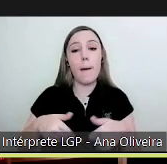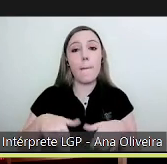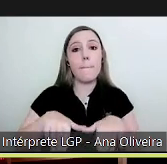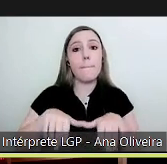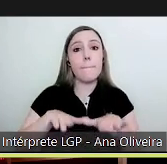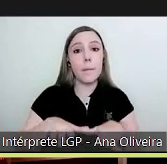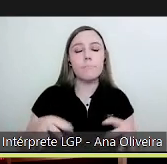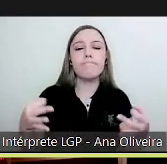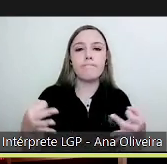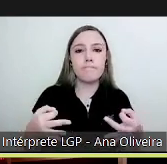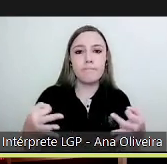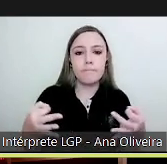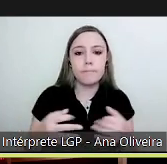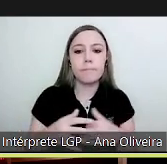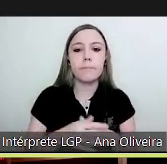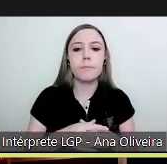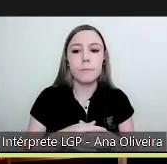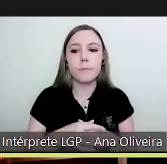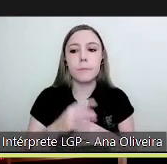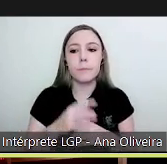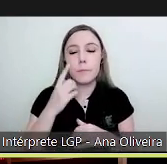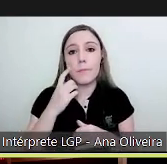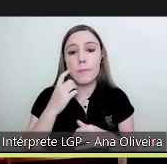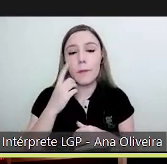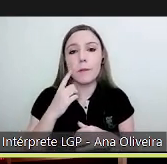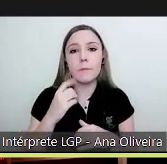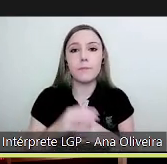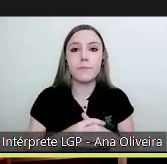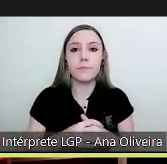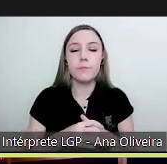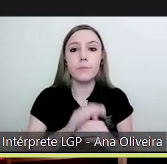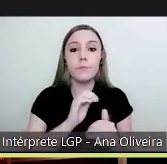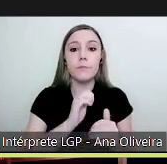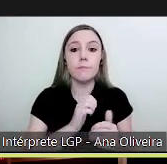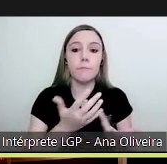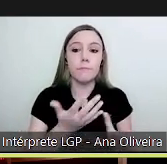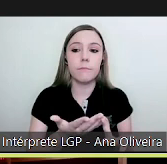facto consigo os territórios